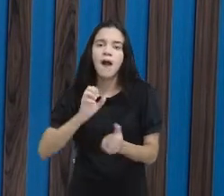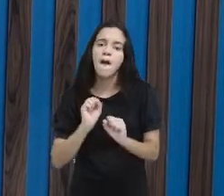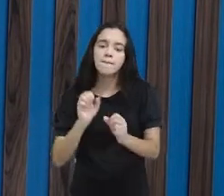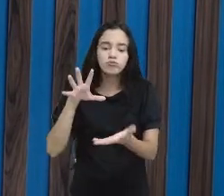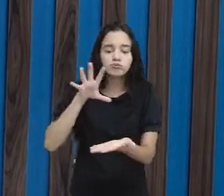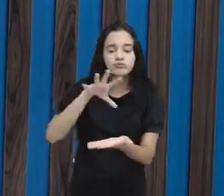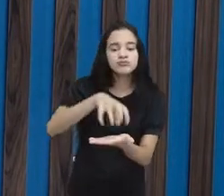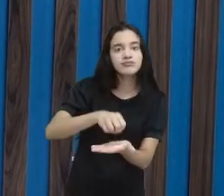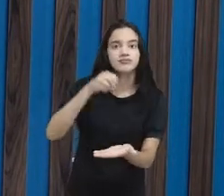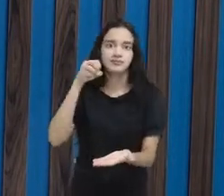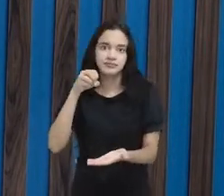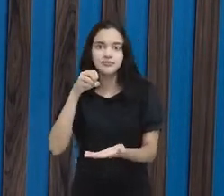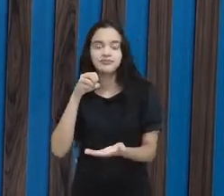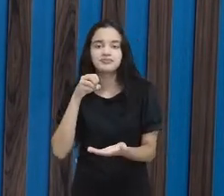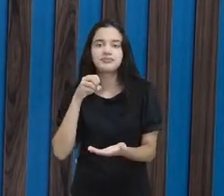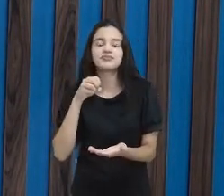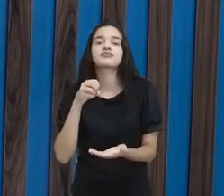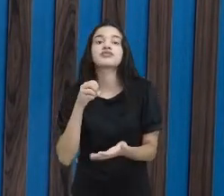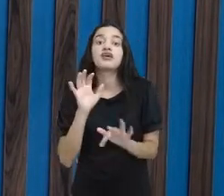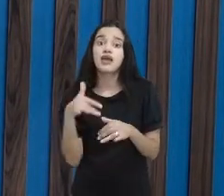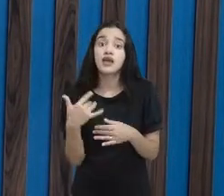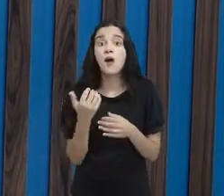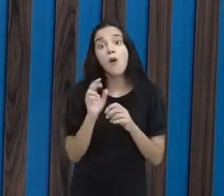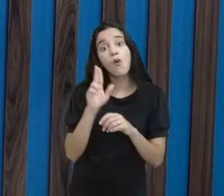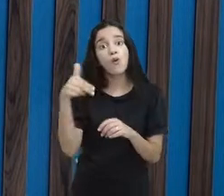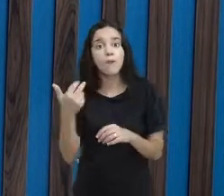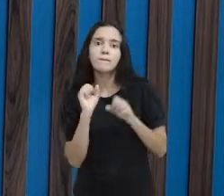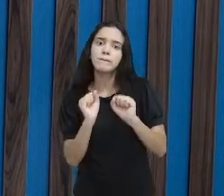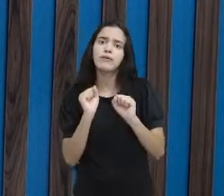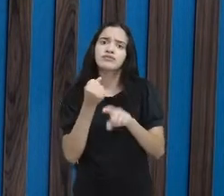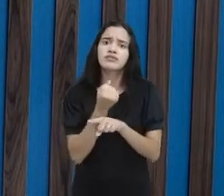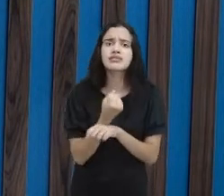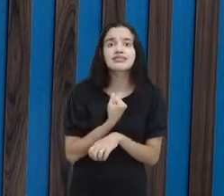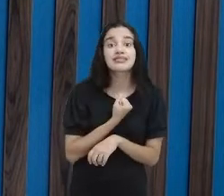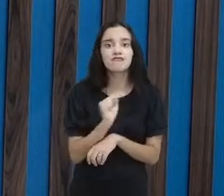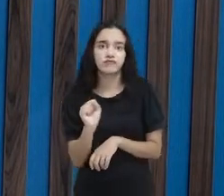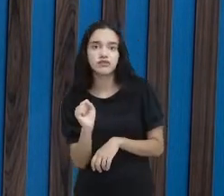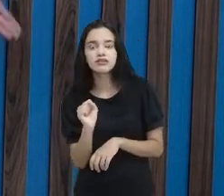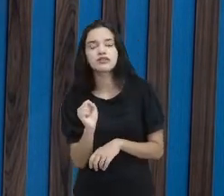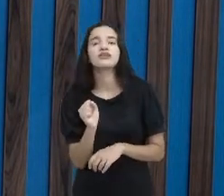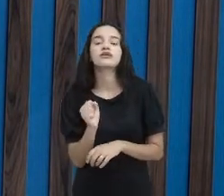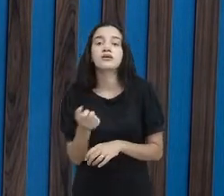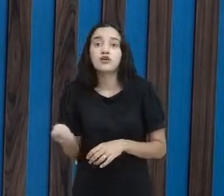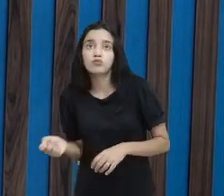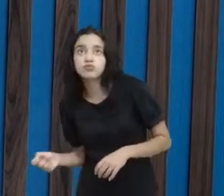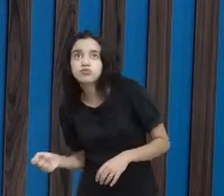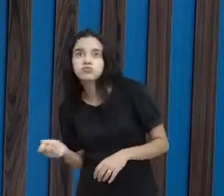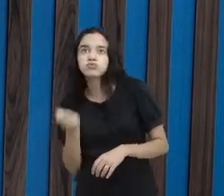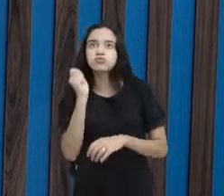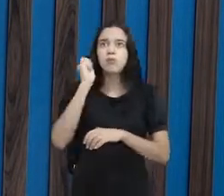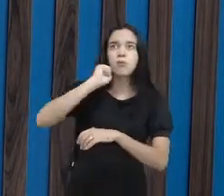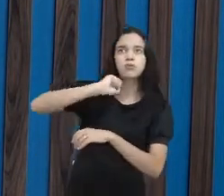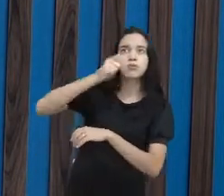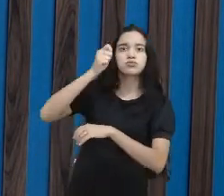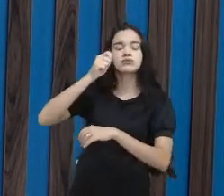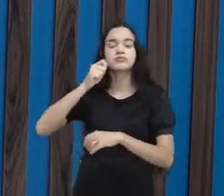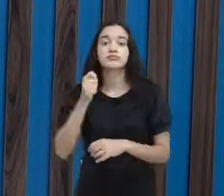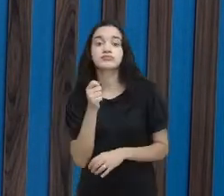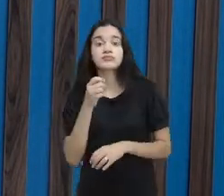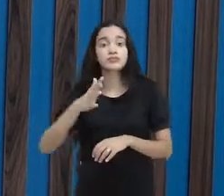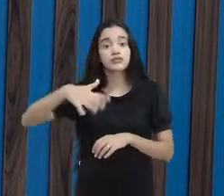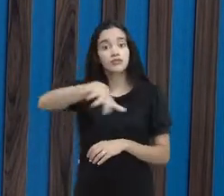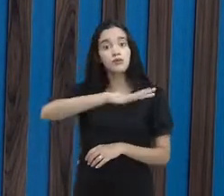cara pega a bola no ar e defende de volta. O que ela não pode é tocar na parede, né? Ou em alguma área